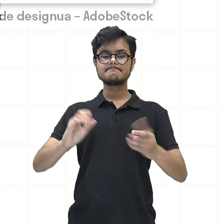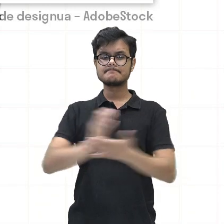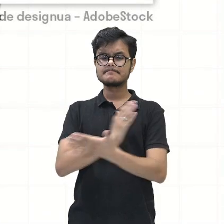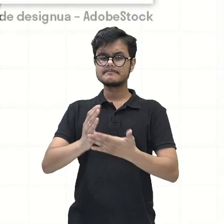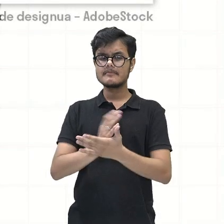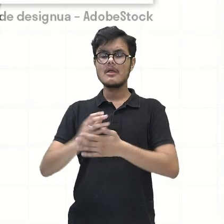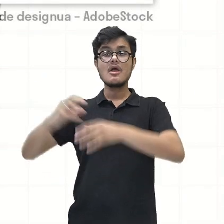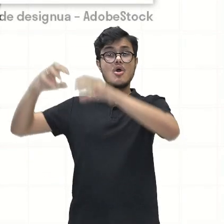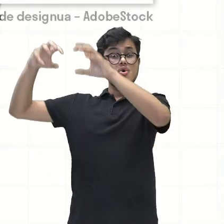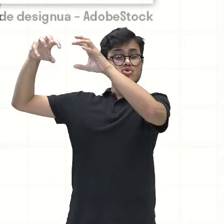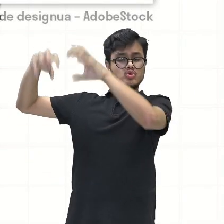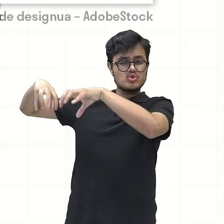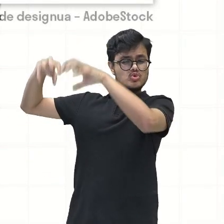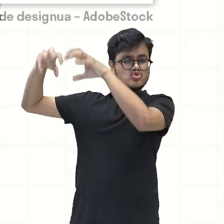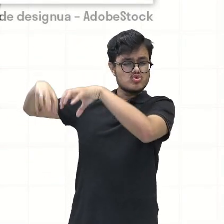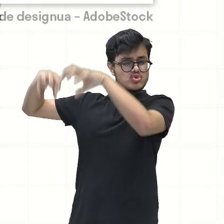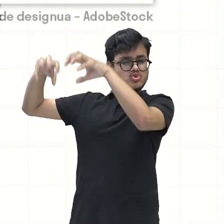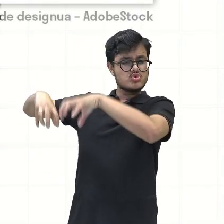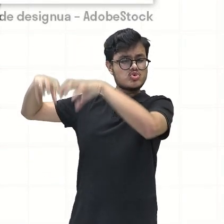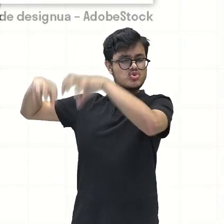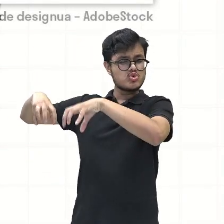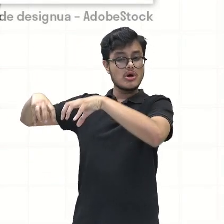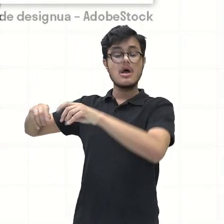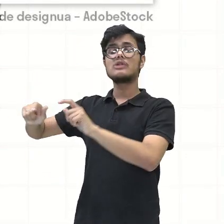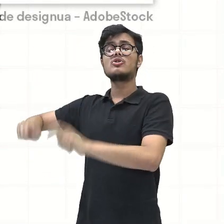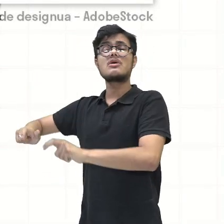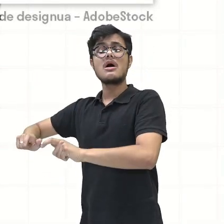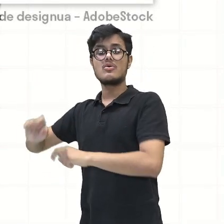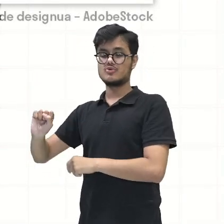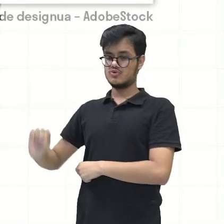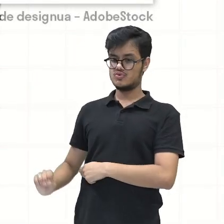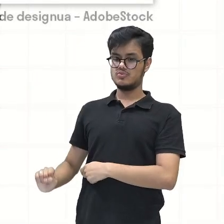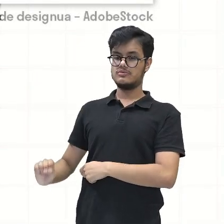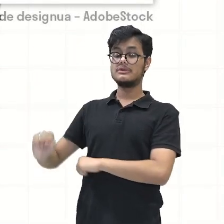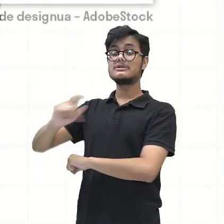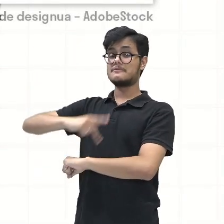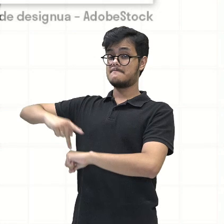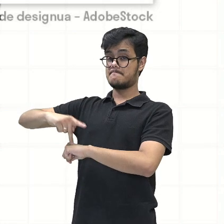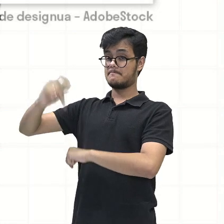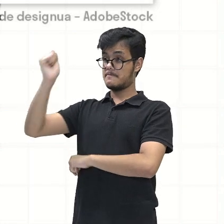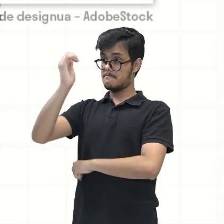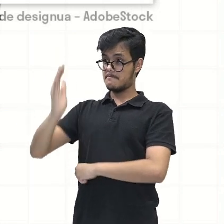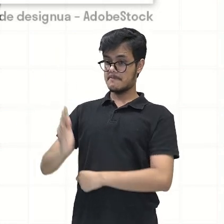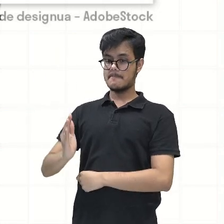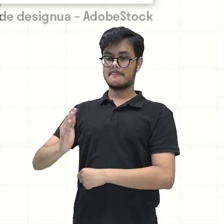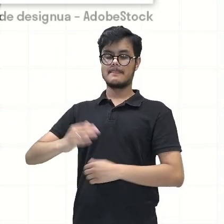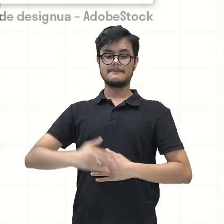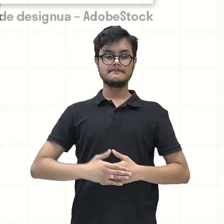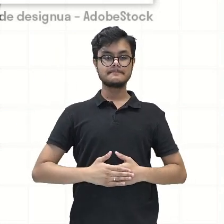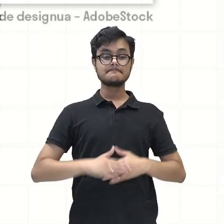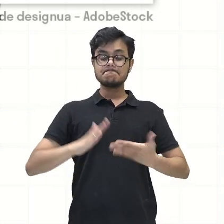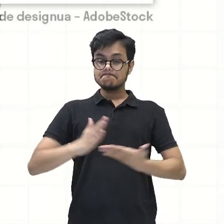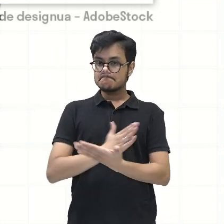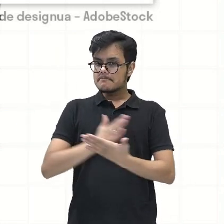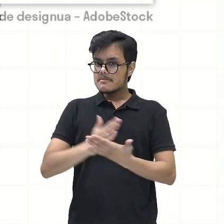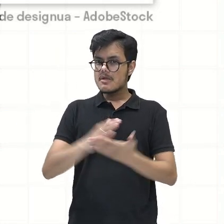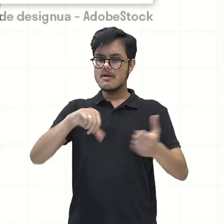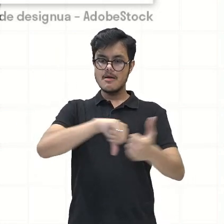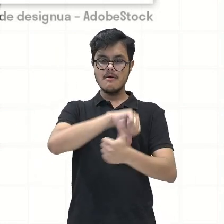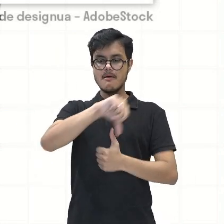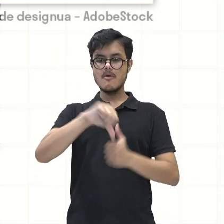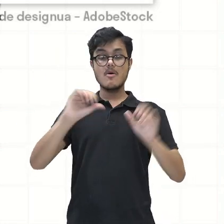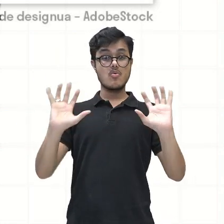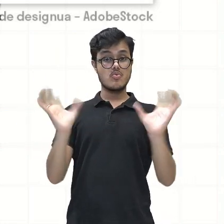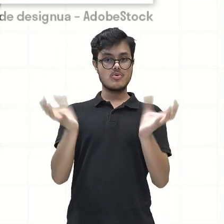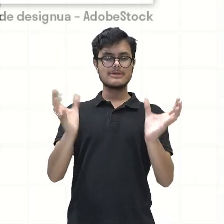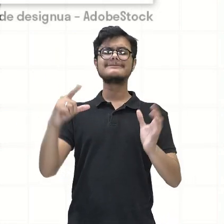aumento das chuvas aqui na região sul do Brasil. As condições meteorológicas do El Niño vai provocar essas